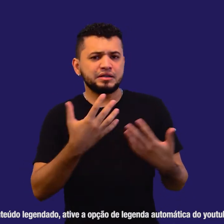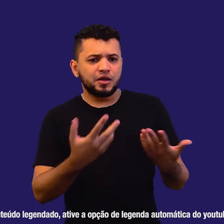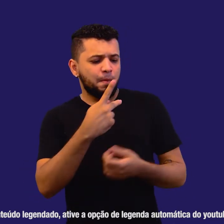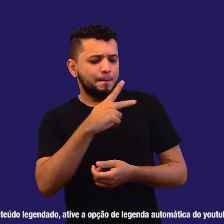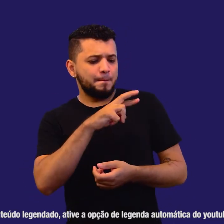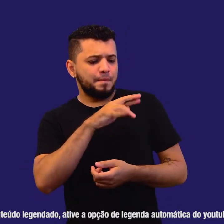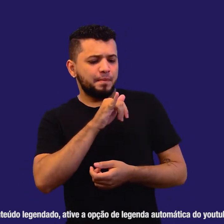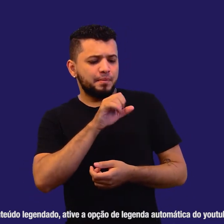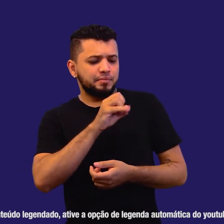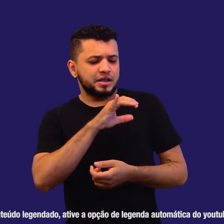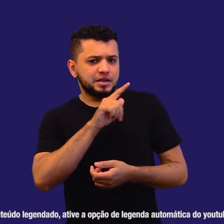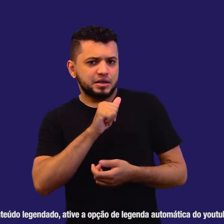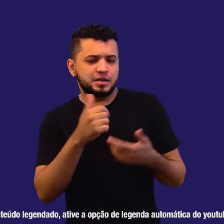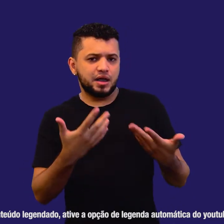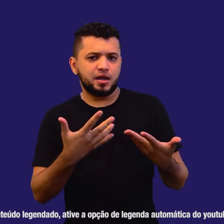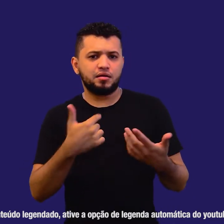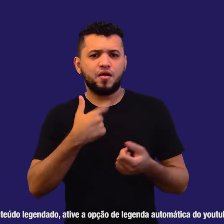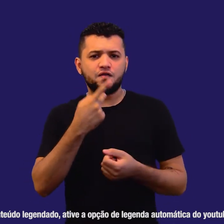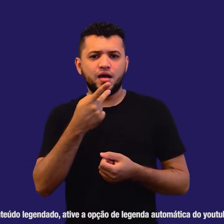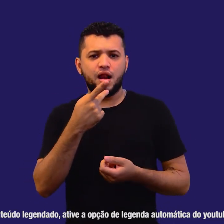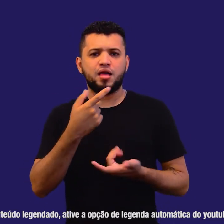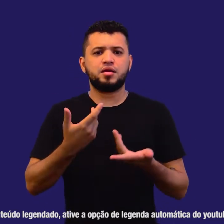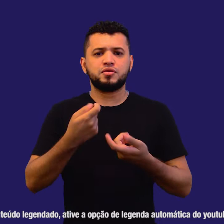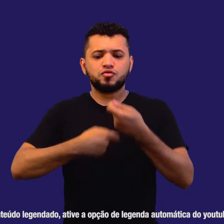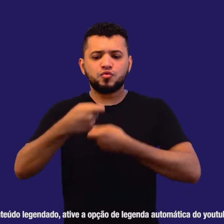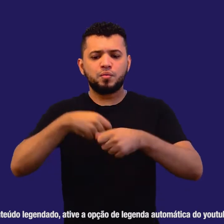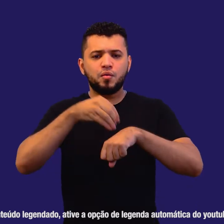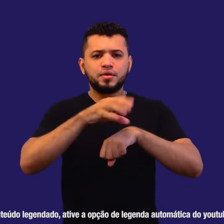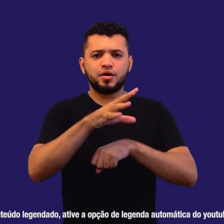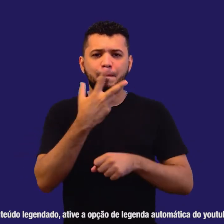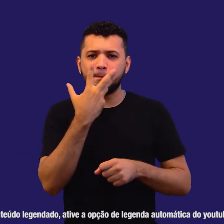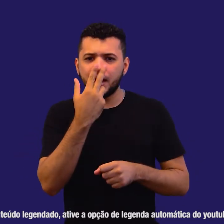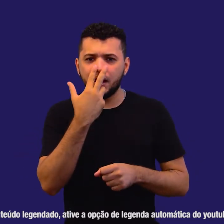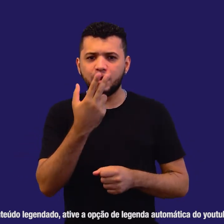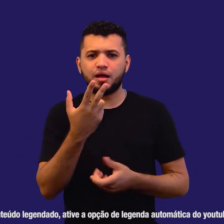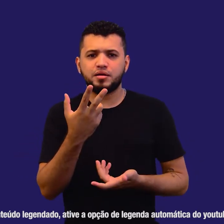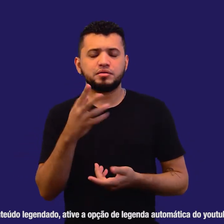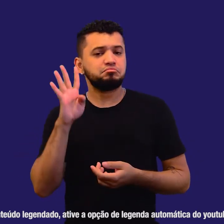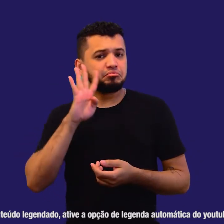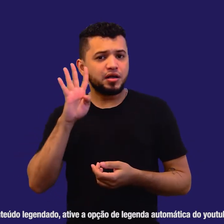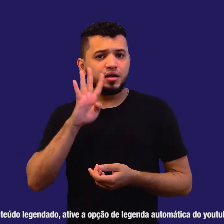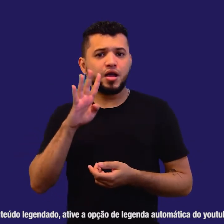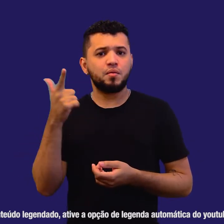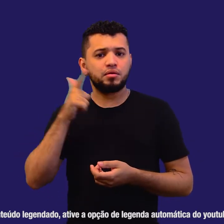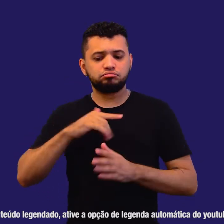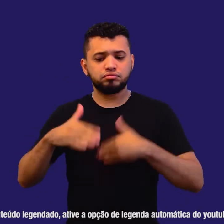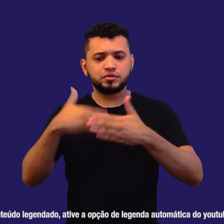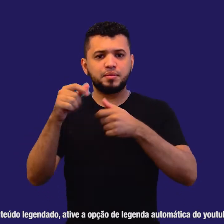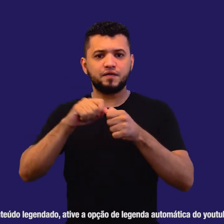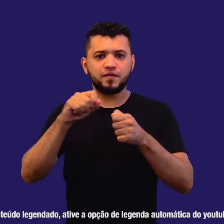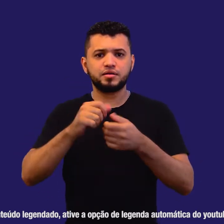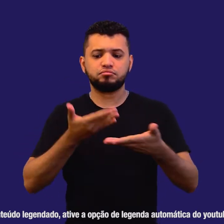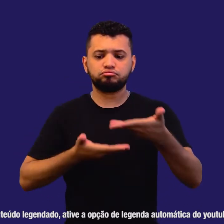essa definição que eu acabei de falar sobre economia compartilhada parece um formato bem interessante e promissor de se fazer negócios,